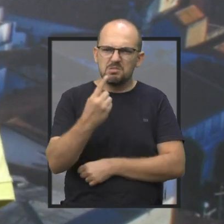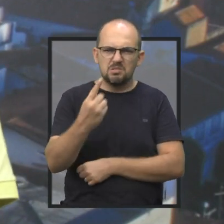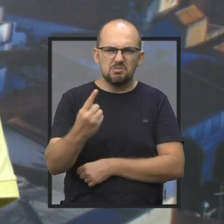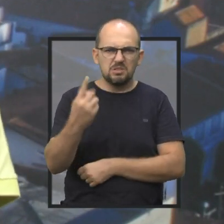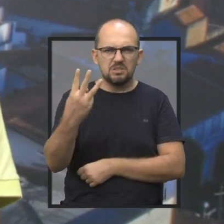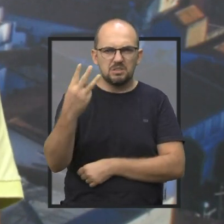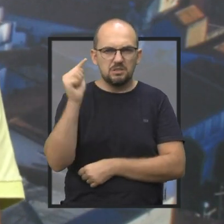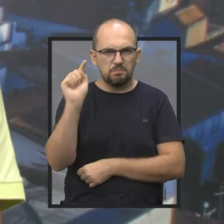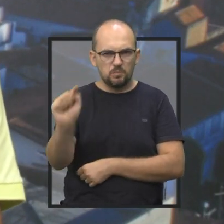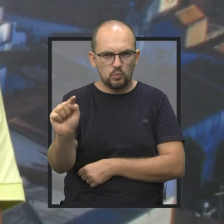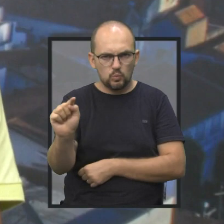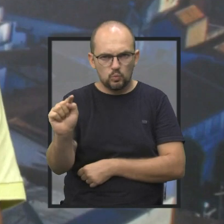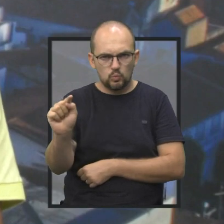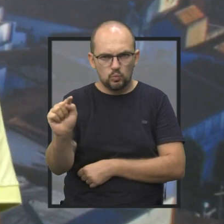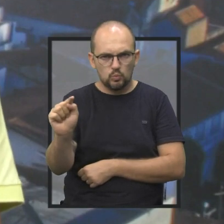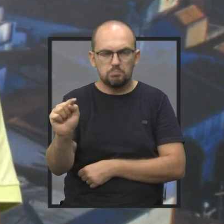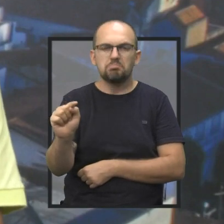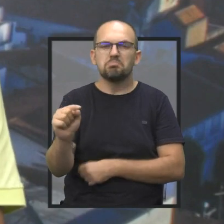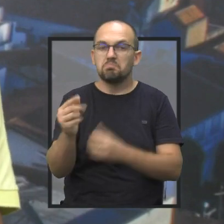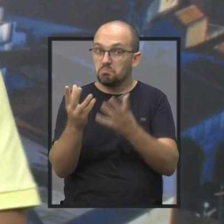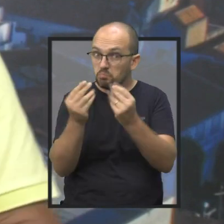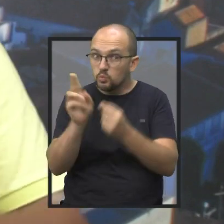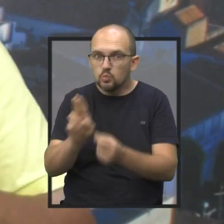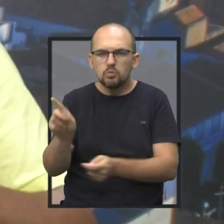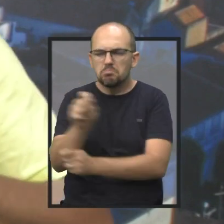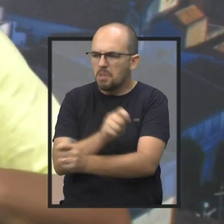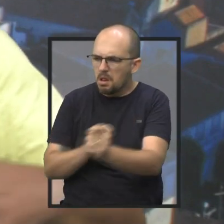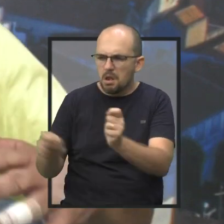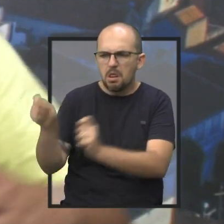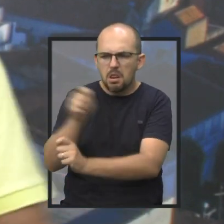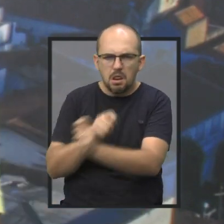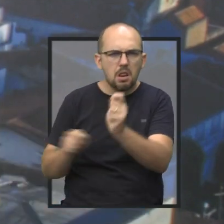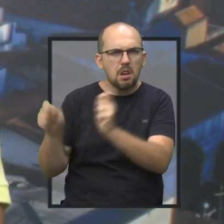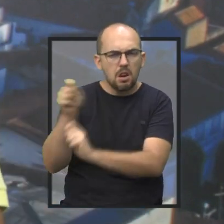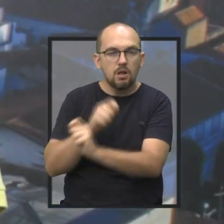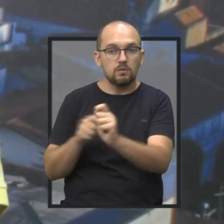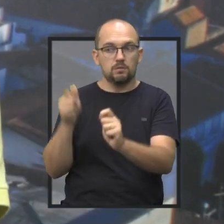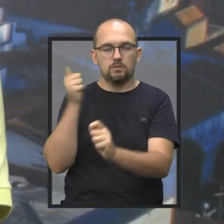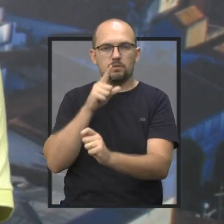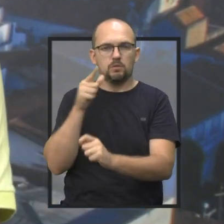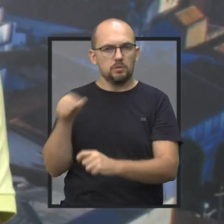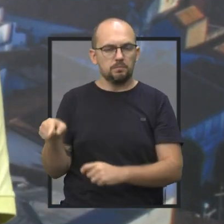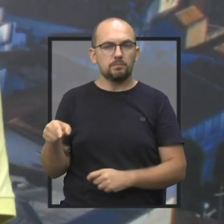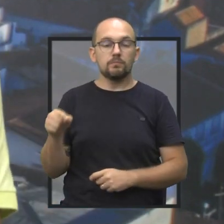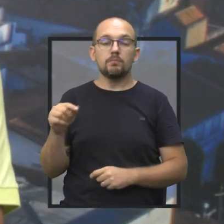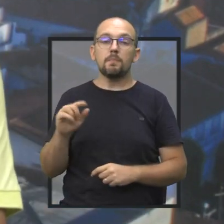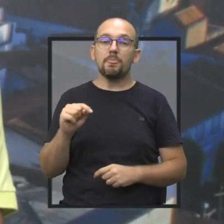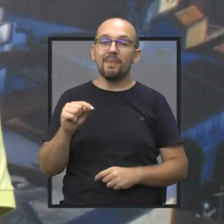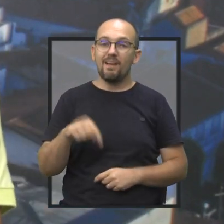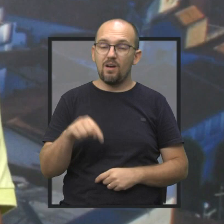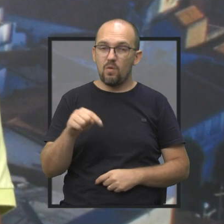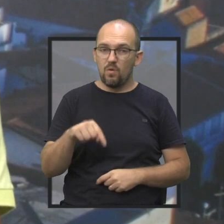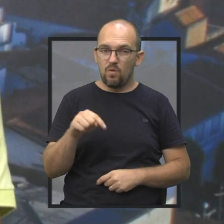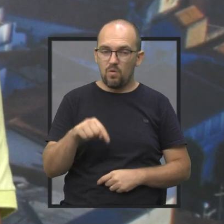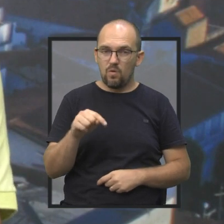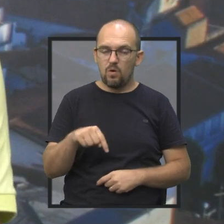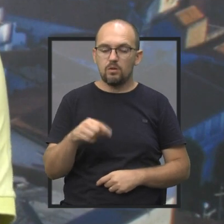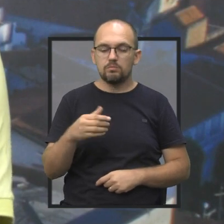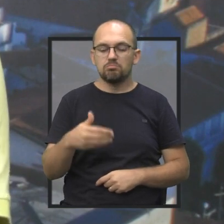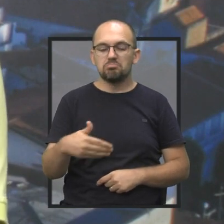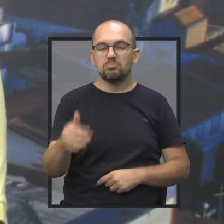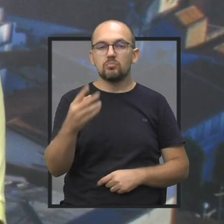113 mil, desculpa. Foi muito útil, porque deu uma legal. E agora,